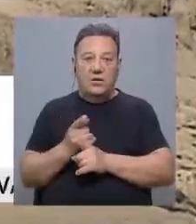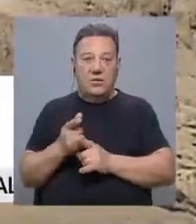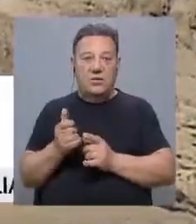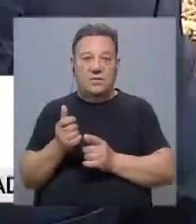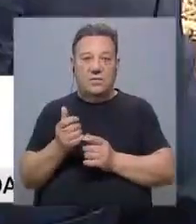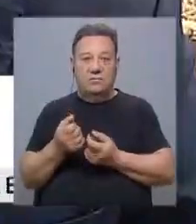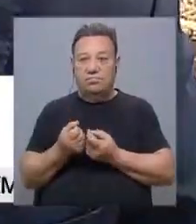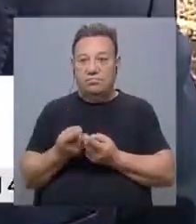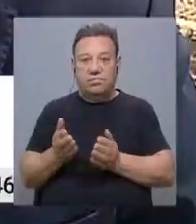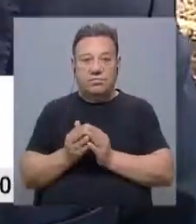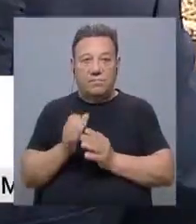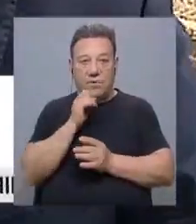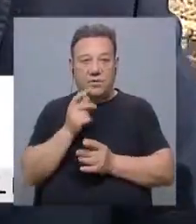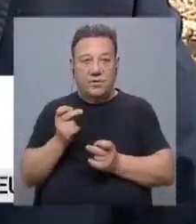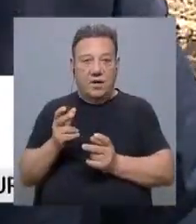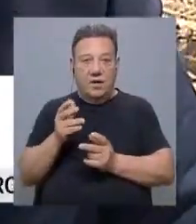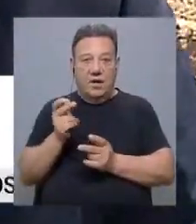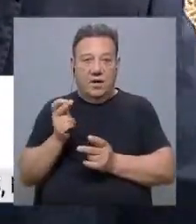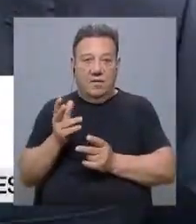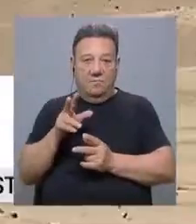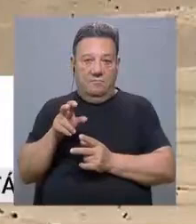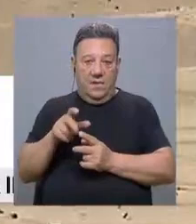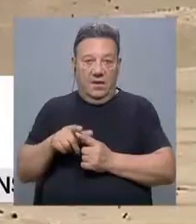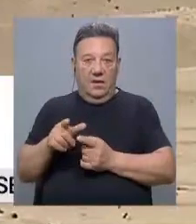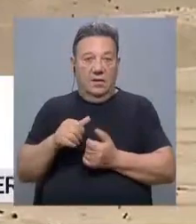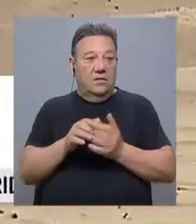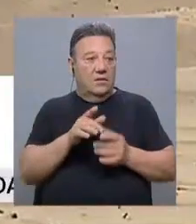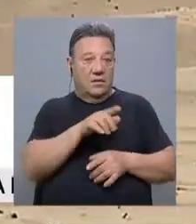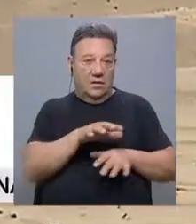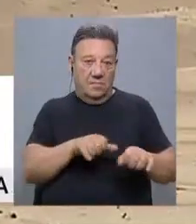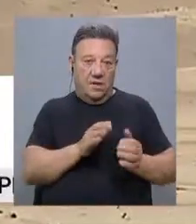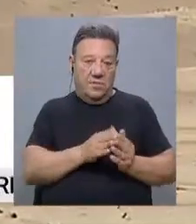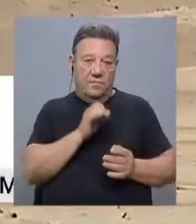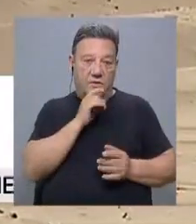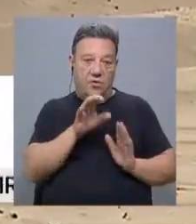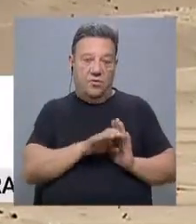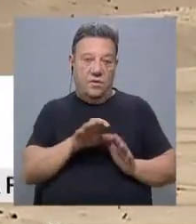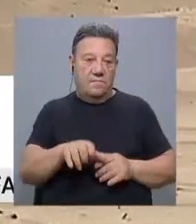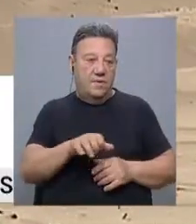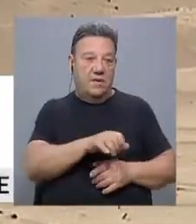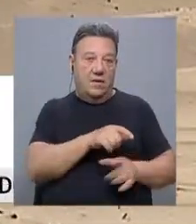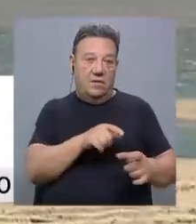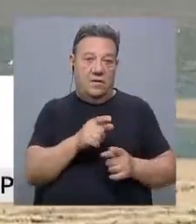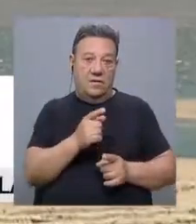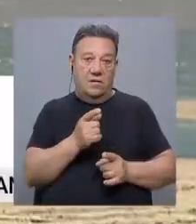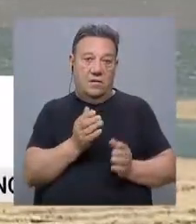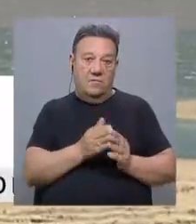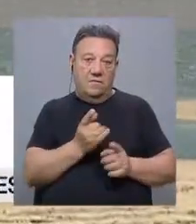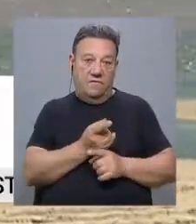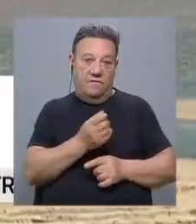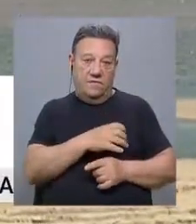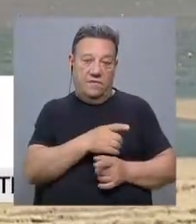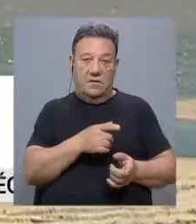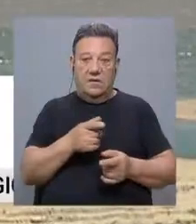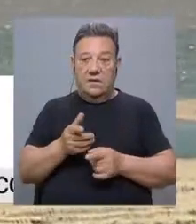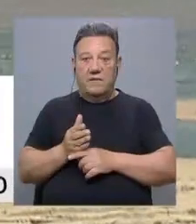bivalves, possam oxigenar e os nossos mariscadores possam ter condição de apanhar esses mesmos bivalves. Esta é uma